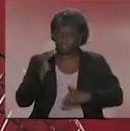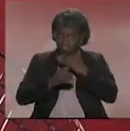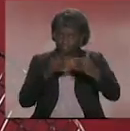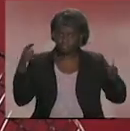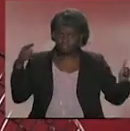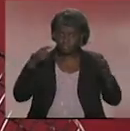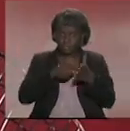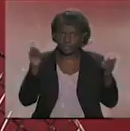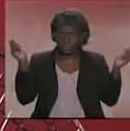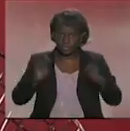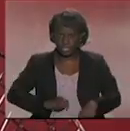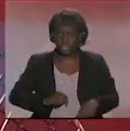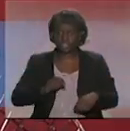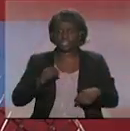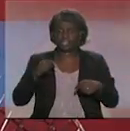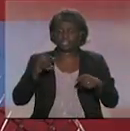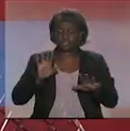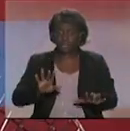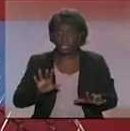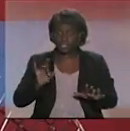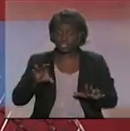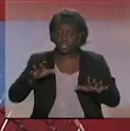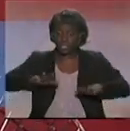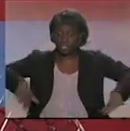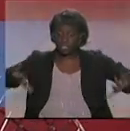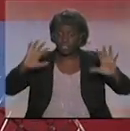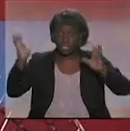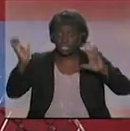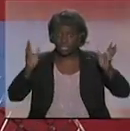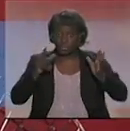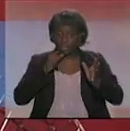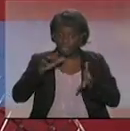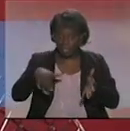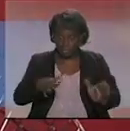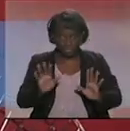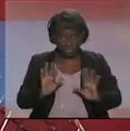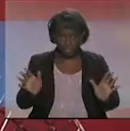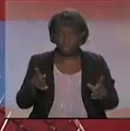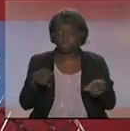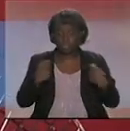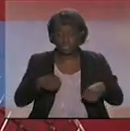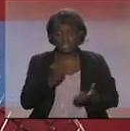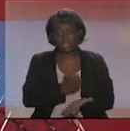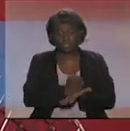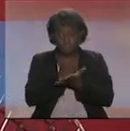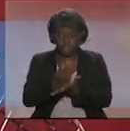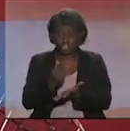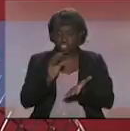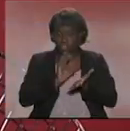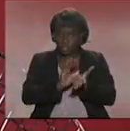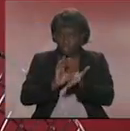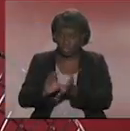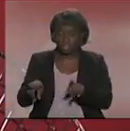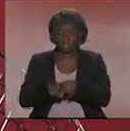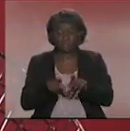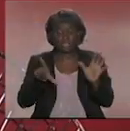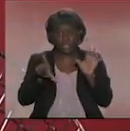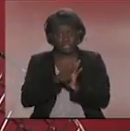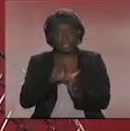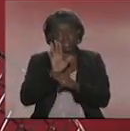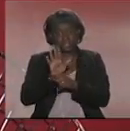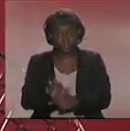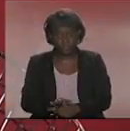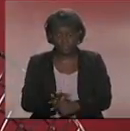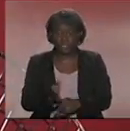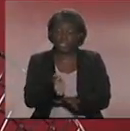potencial de desenvolvimento da aquicultura não depende apenas de fatores climáticos e recursos naturais. É preciso apoio, investimentos e uma